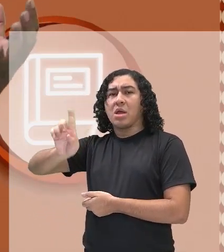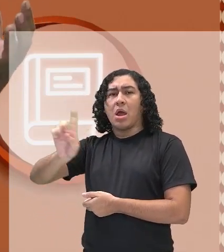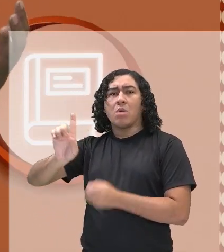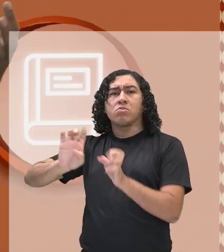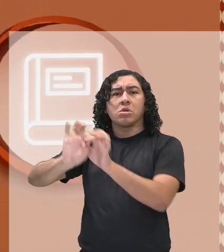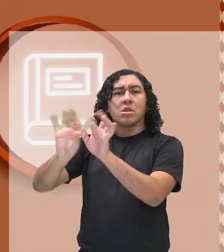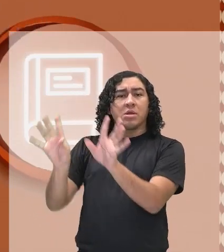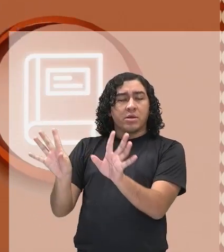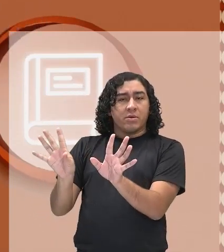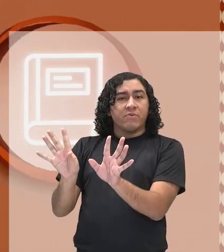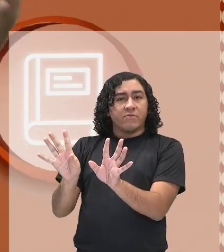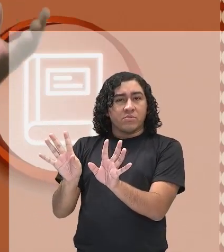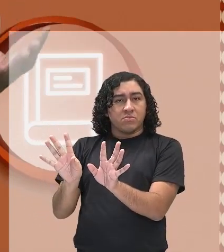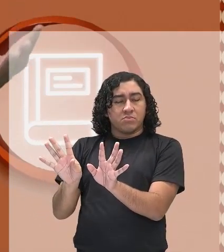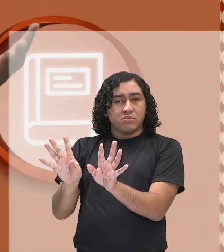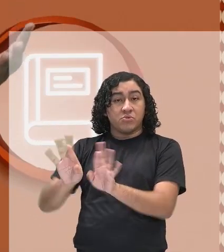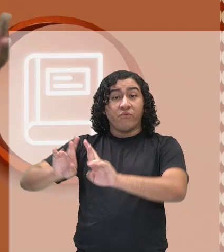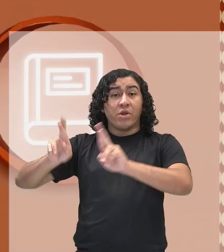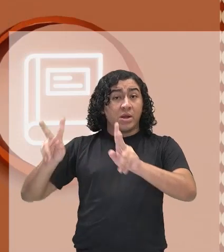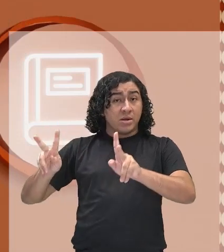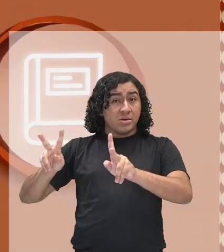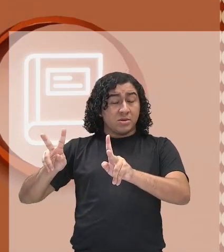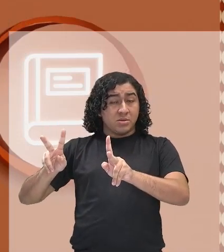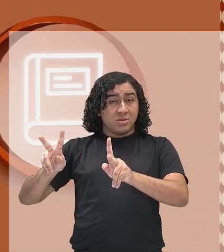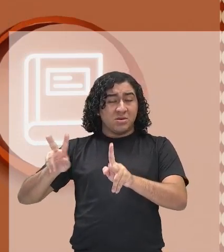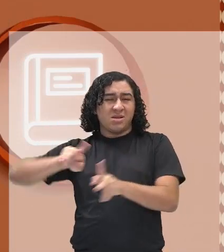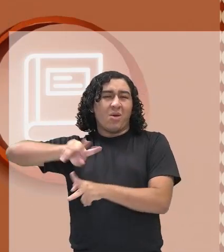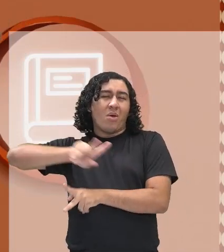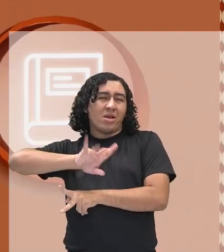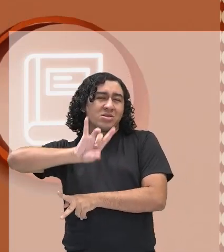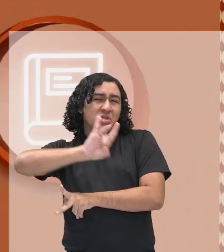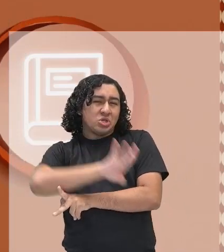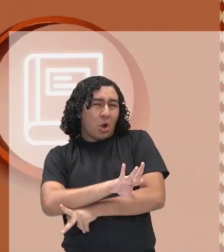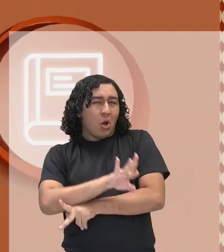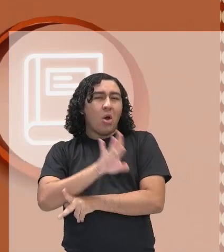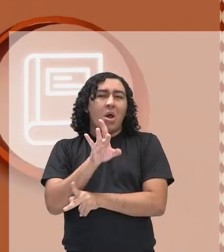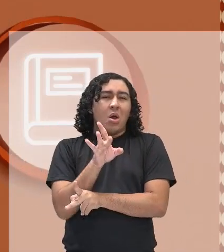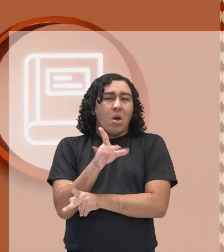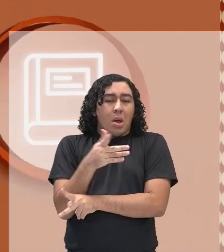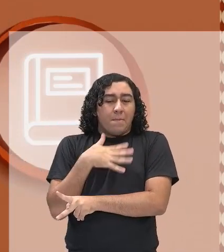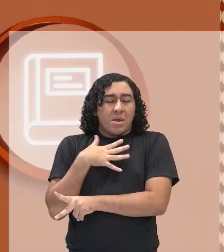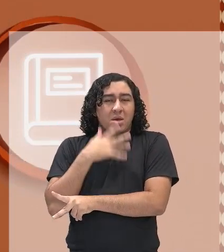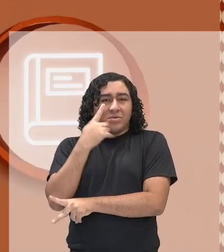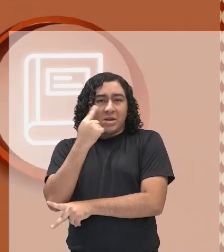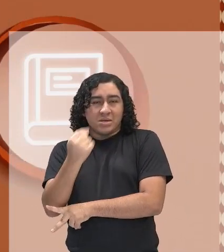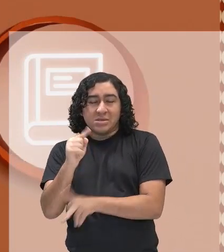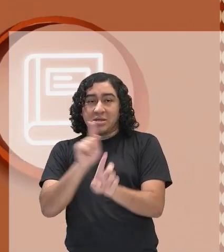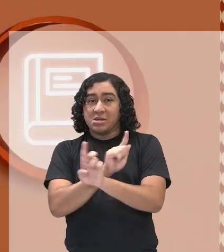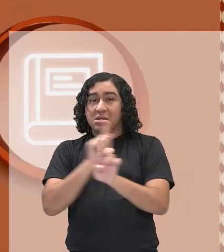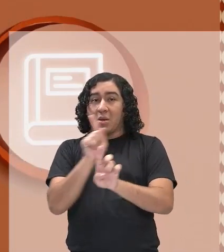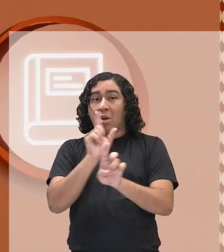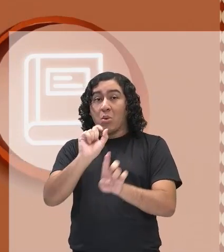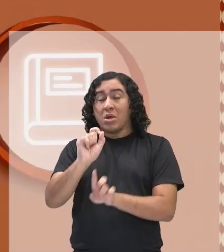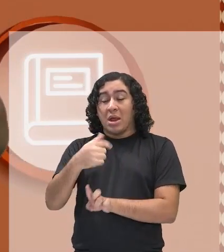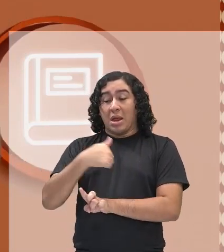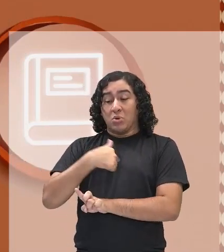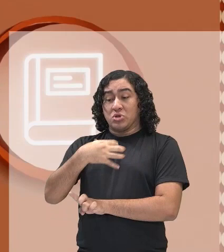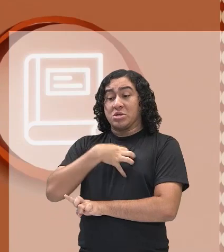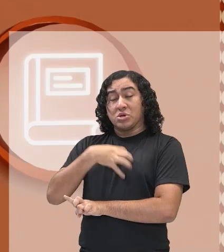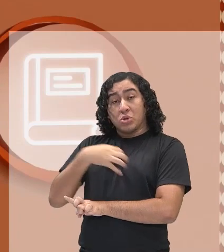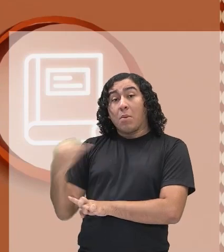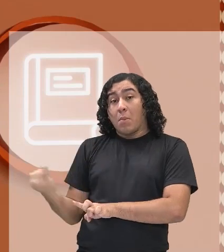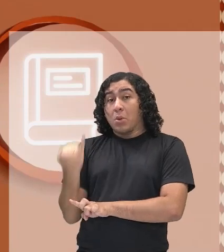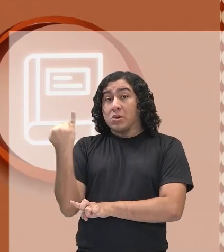livre. Ele é mais livre. Ele não fica muito preso nos meus interesses, mas naquilo que realmente é essencial no